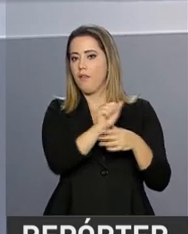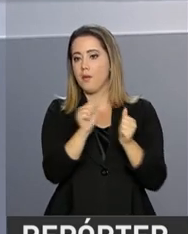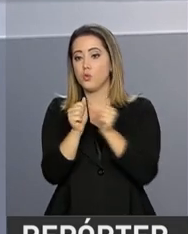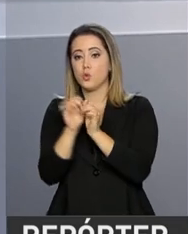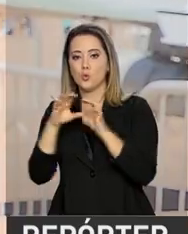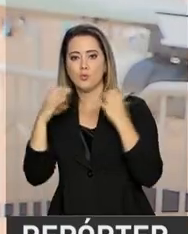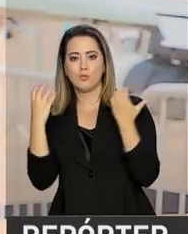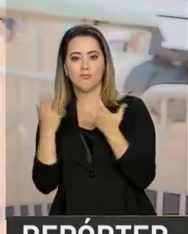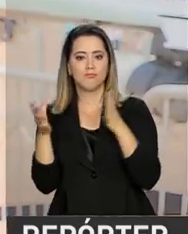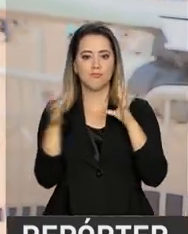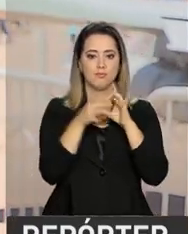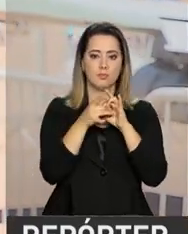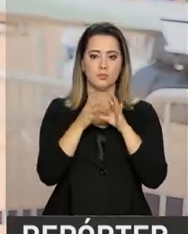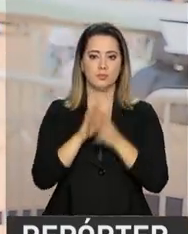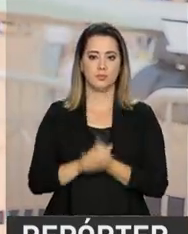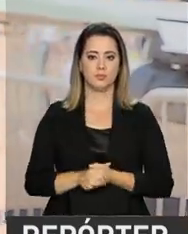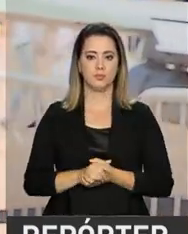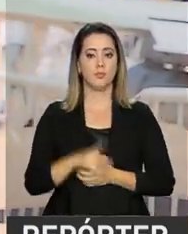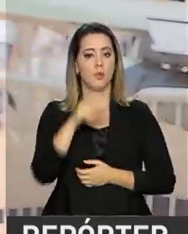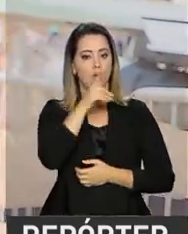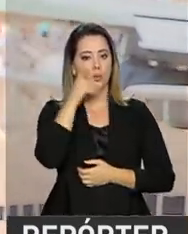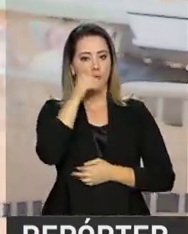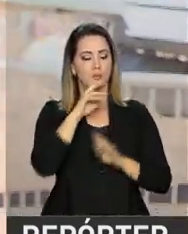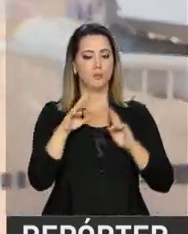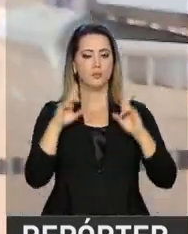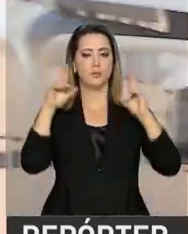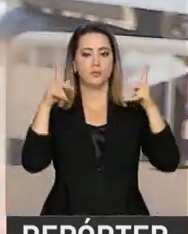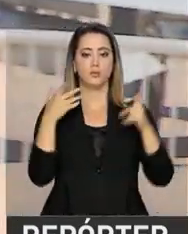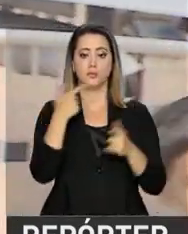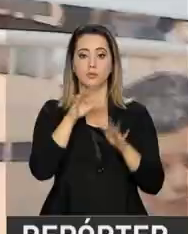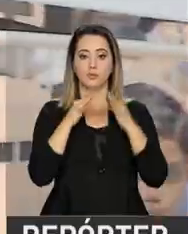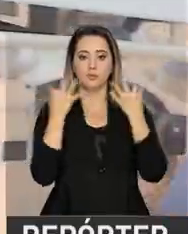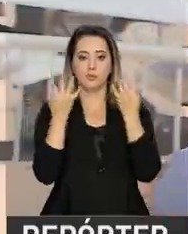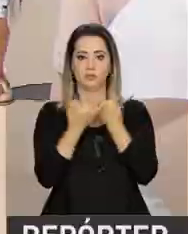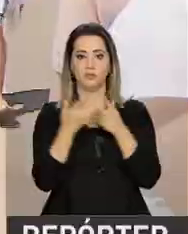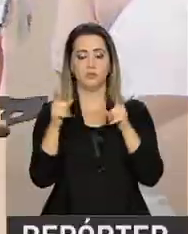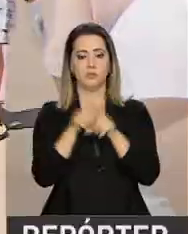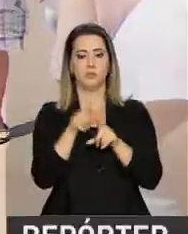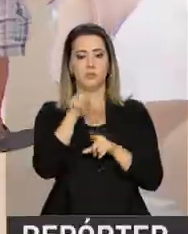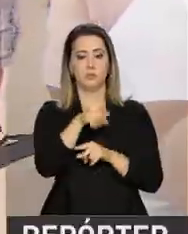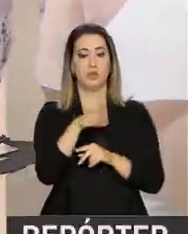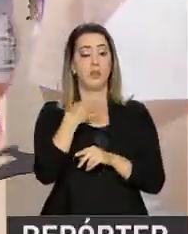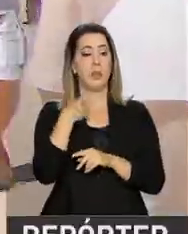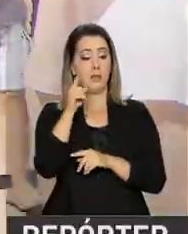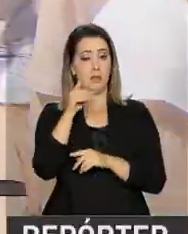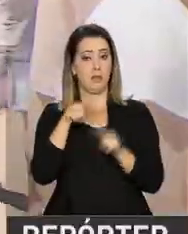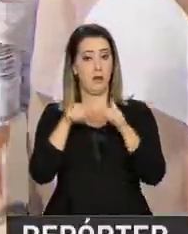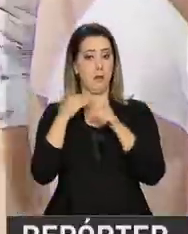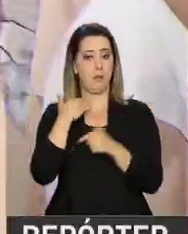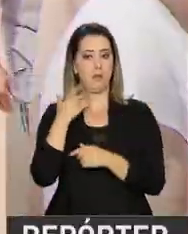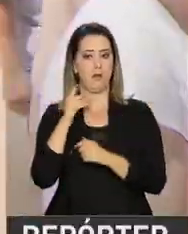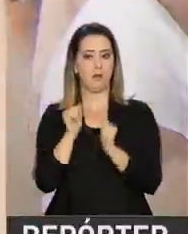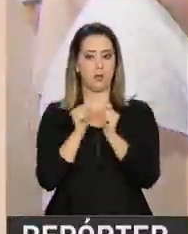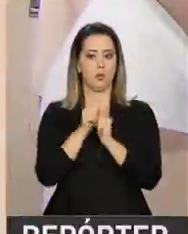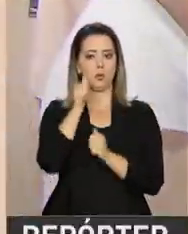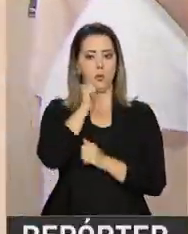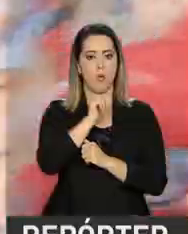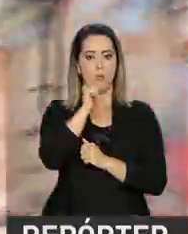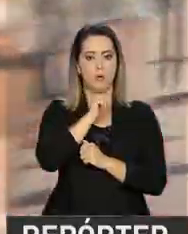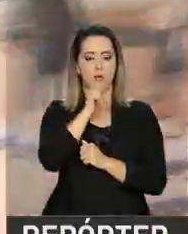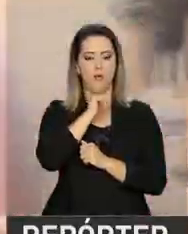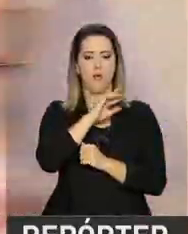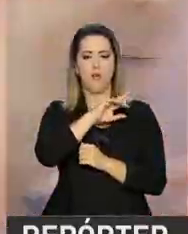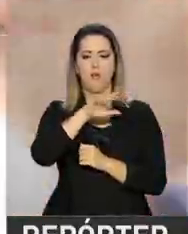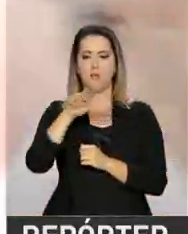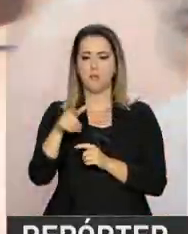local. Um domingo diferente para a família de Leuton. O bancário foi com a esposa, o filho e os sogros